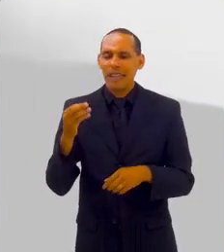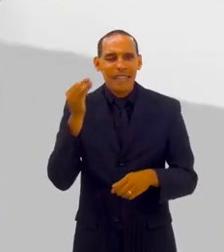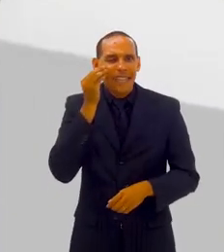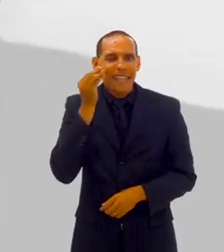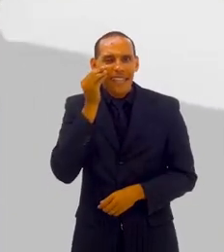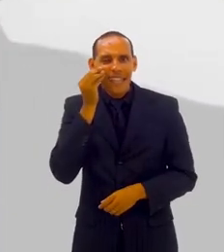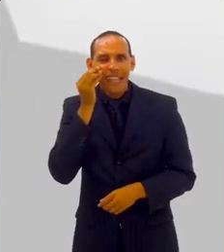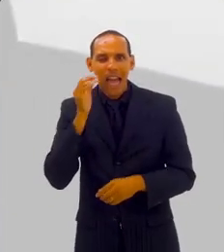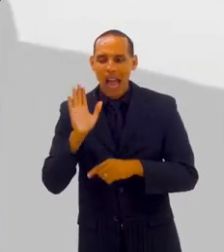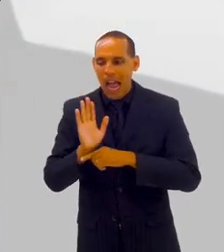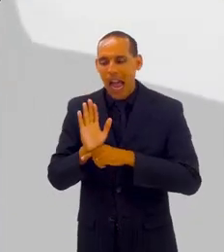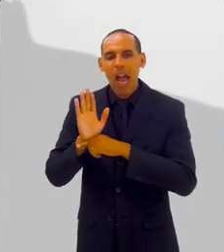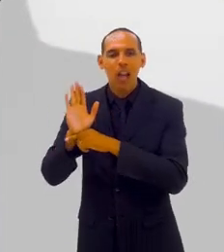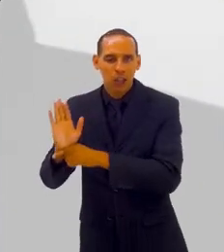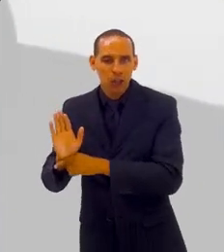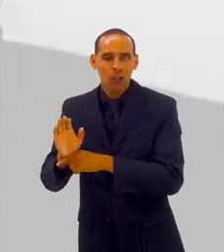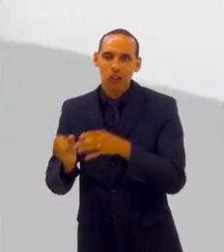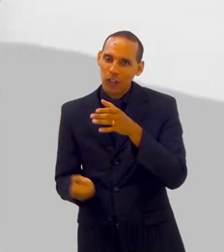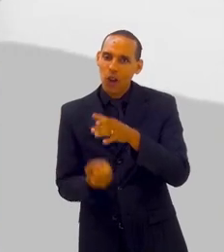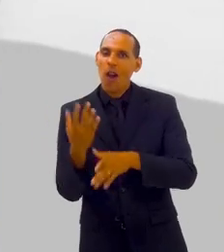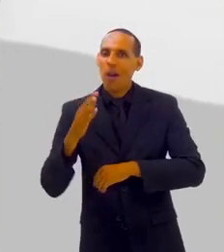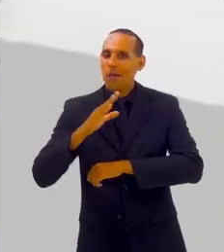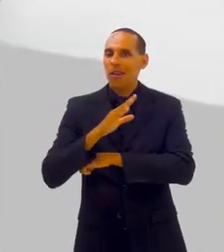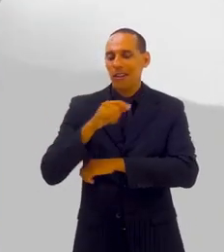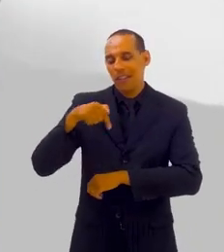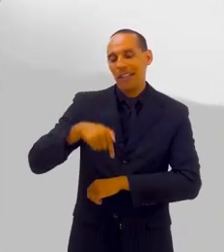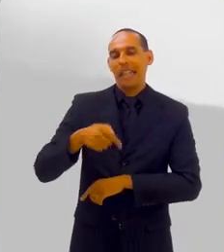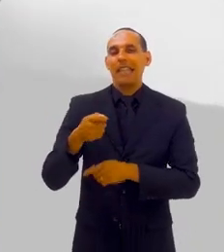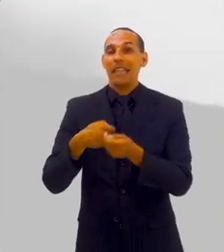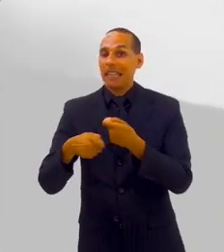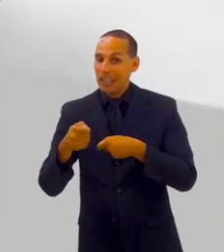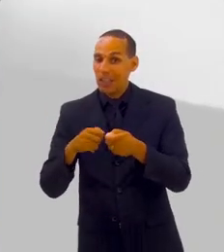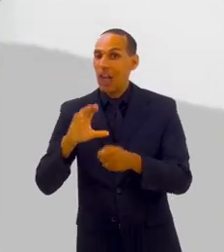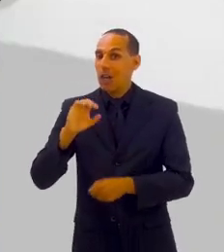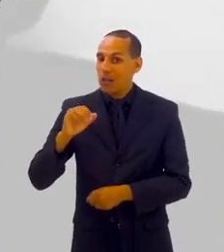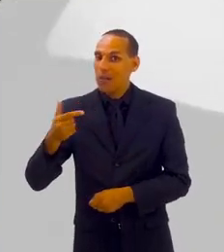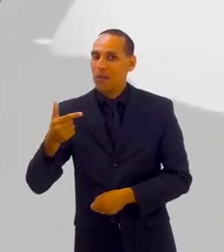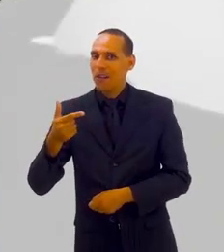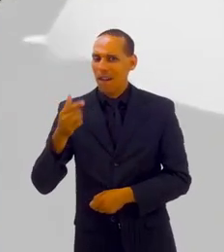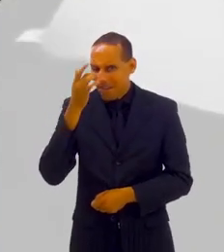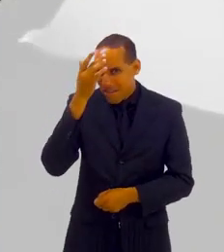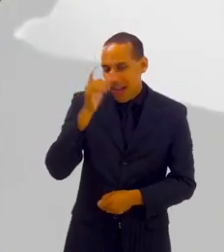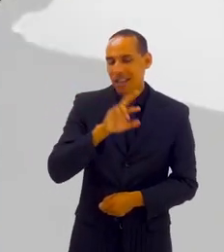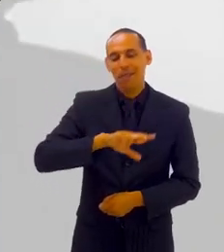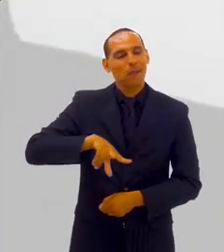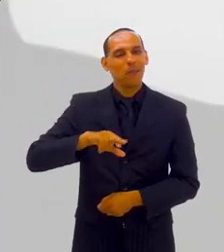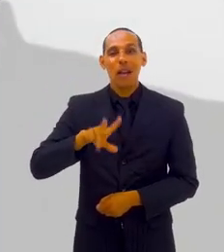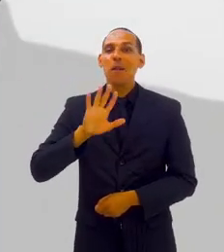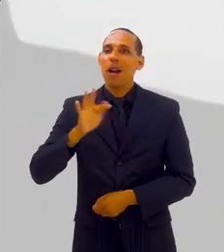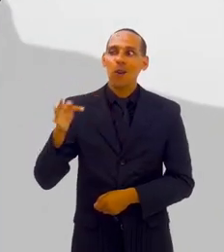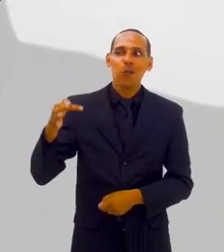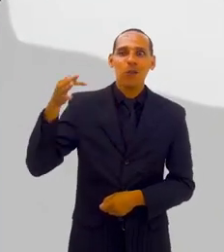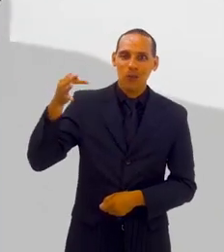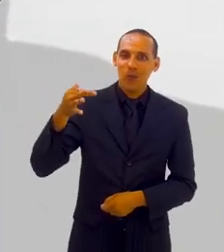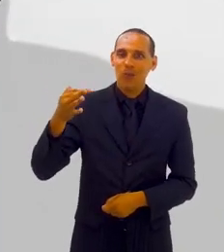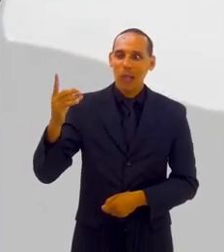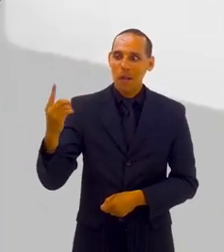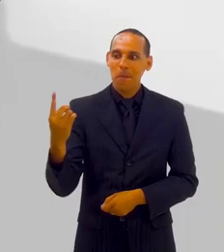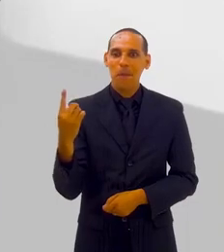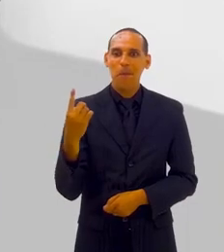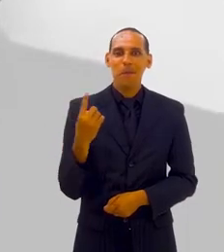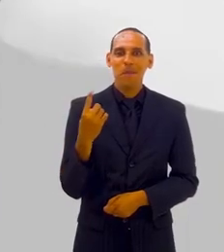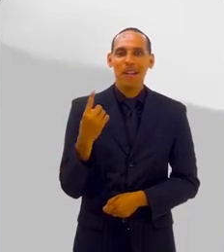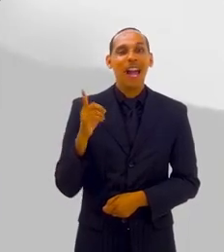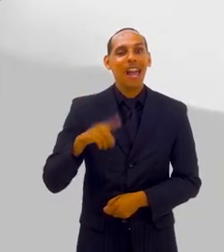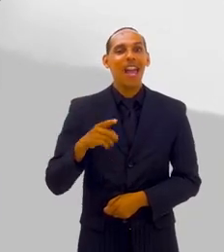nessa na construção dessa plataforma de negociação de carbono que não é uma coisa fácil mas o futuro tá por aí